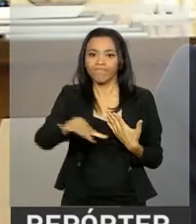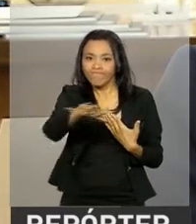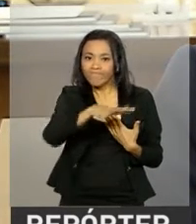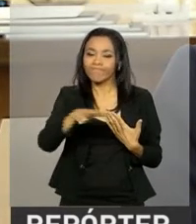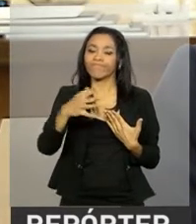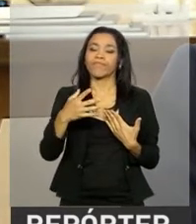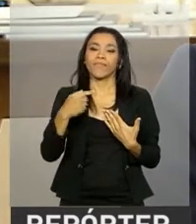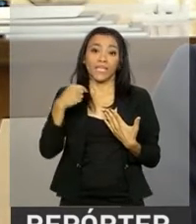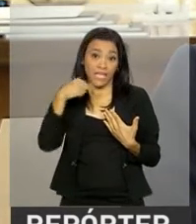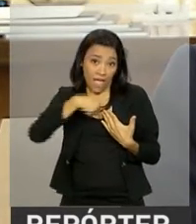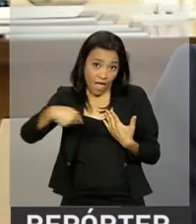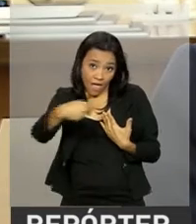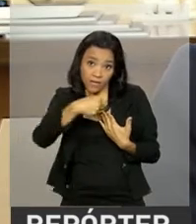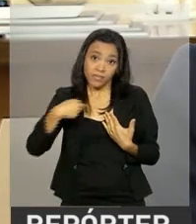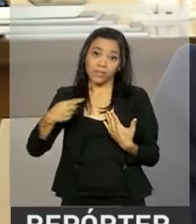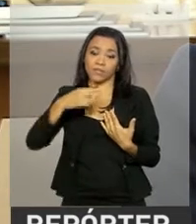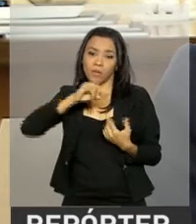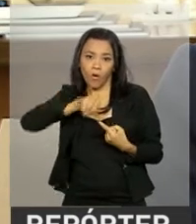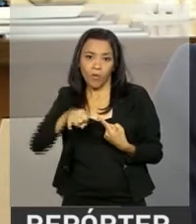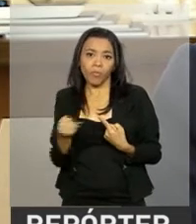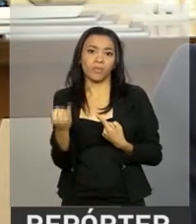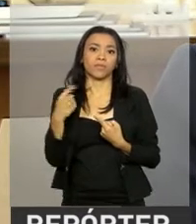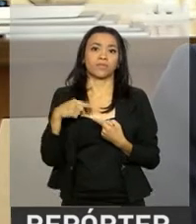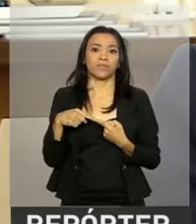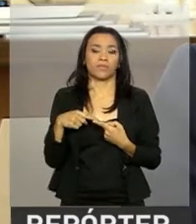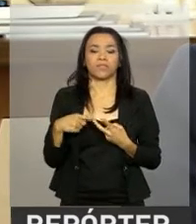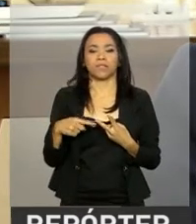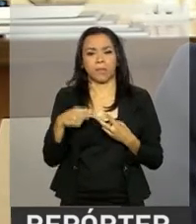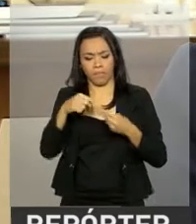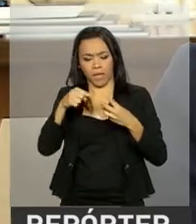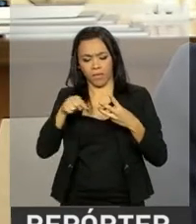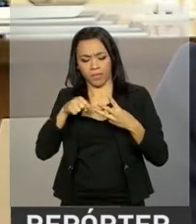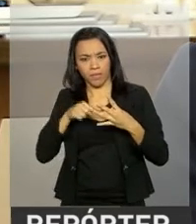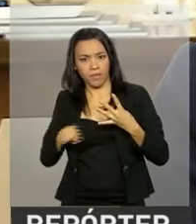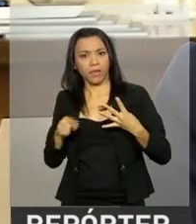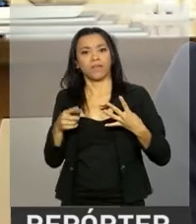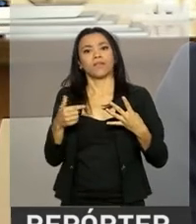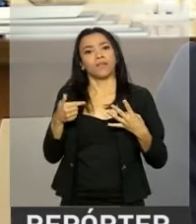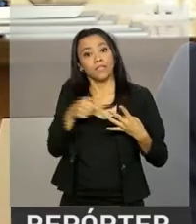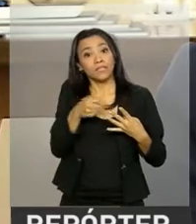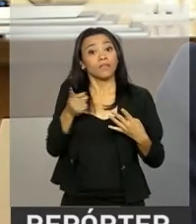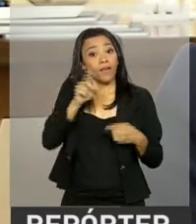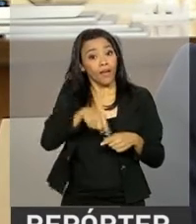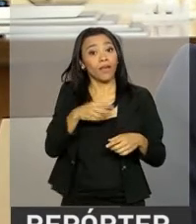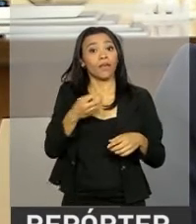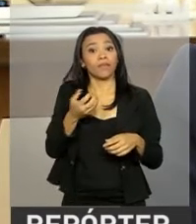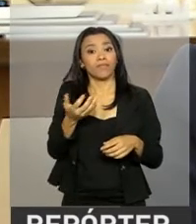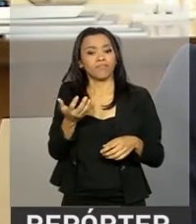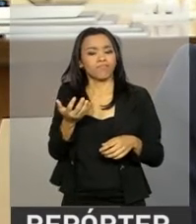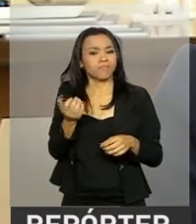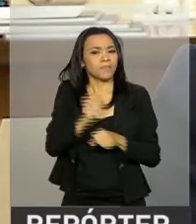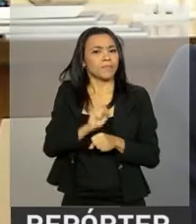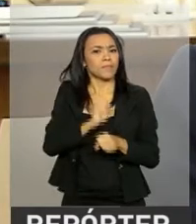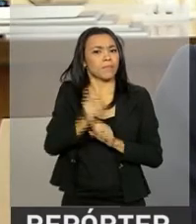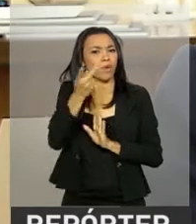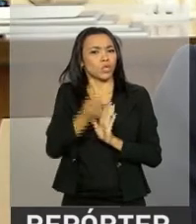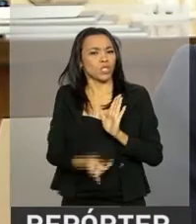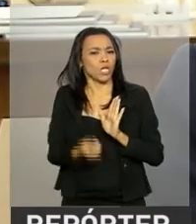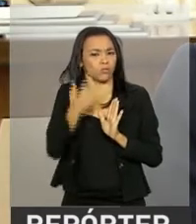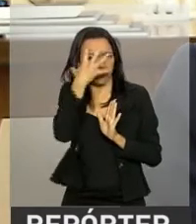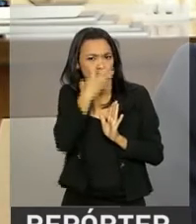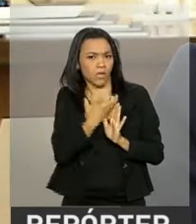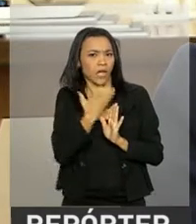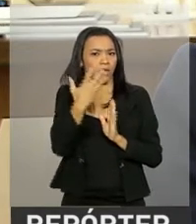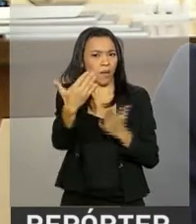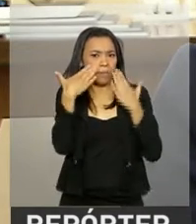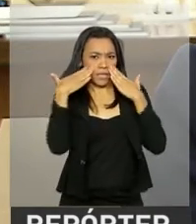oportunidades é tecnicamente elas se constituem em alternativas com projetos robustos sérios